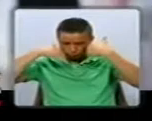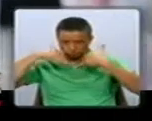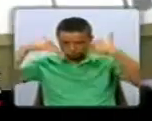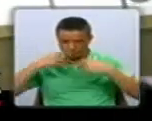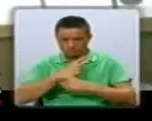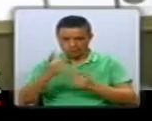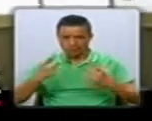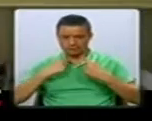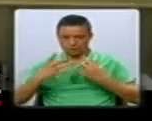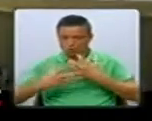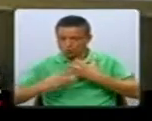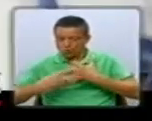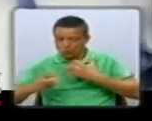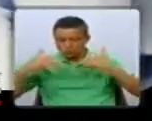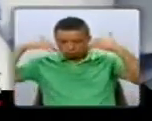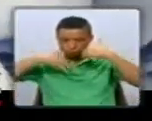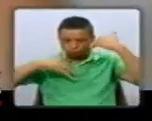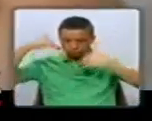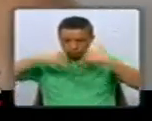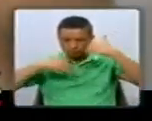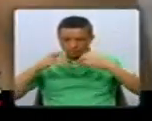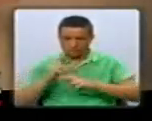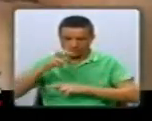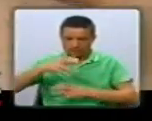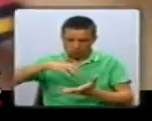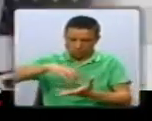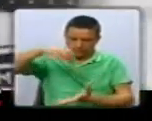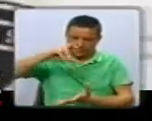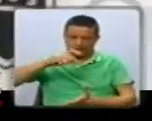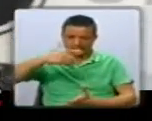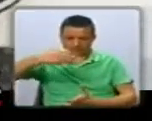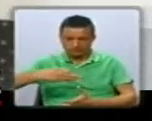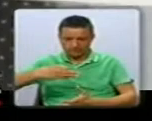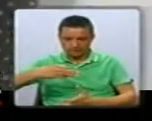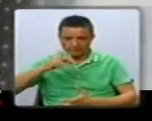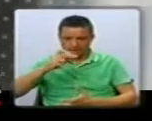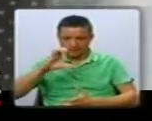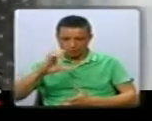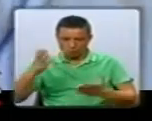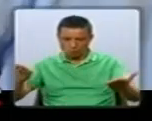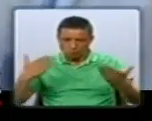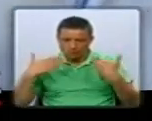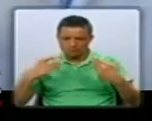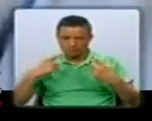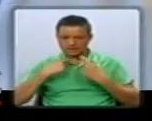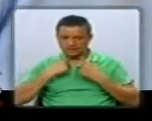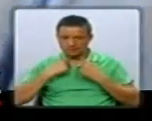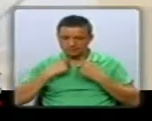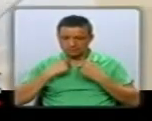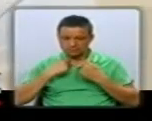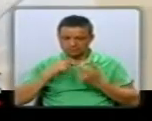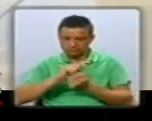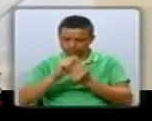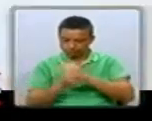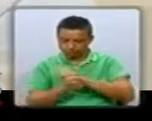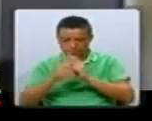a camisa absorve esse suor. Quando entras, por exemplo, no edifício, olha, por exemplo, na RTP com ar-condicionado, então essa camisa altera profundamente